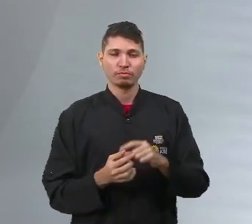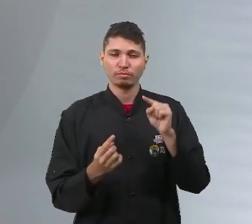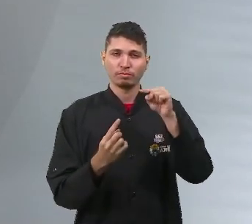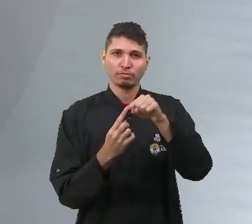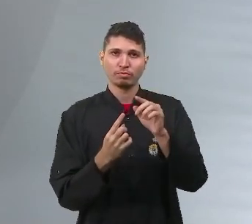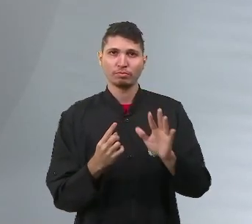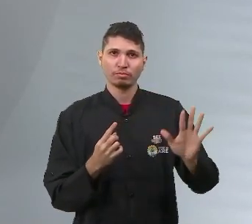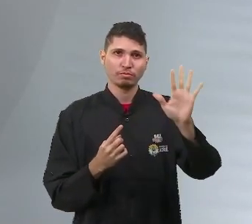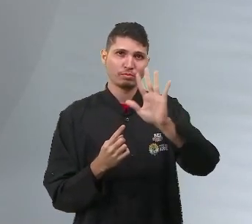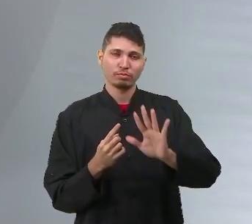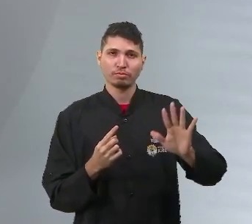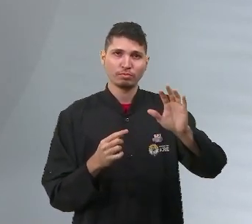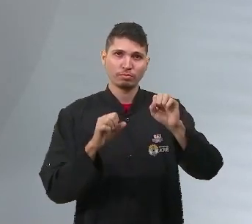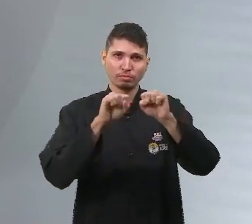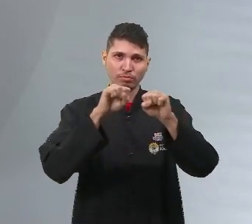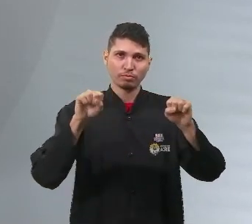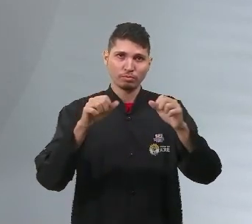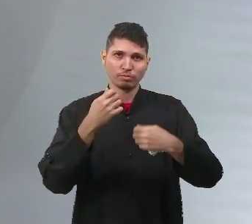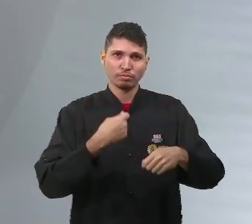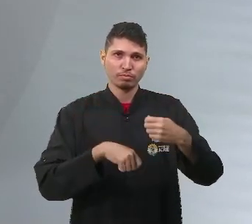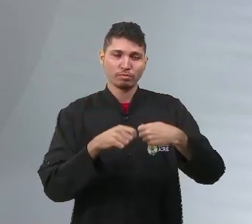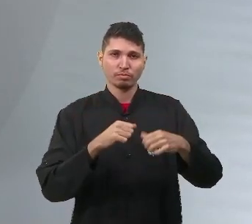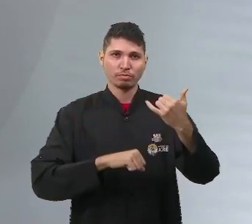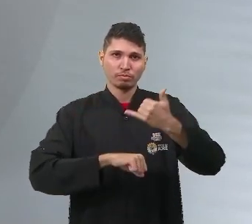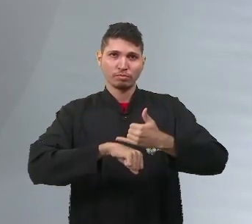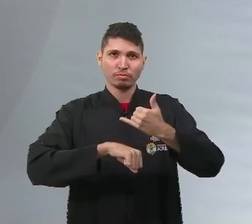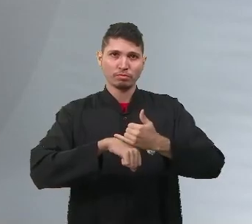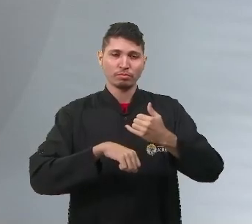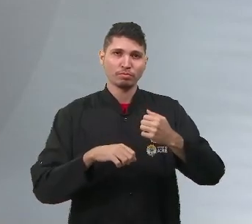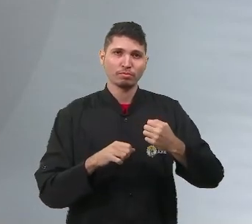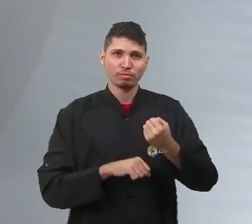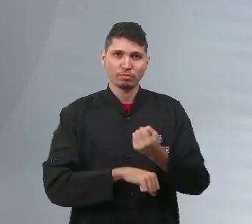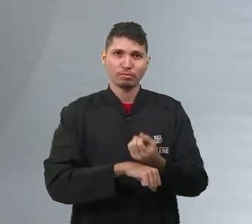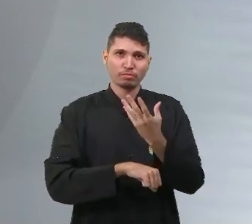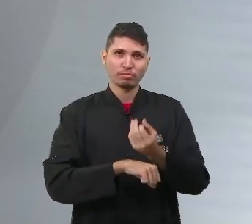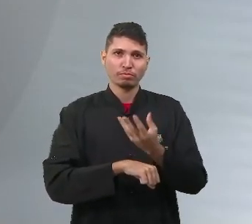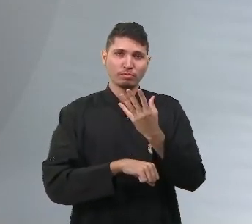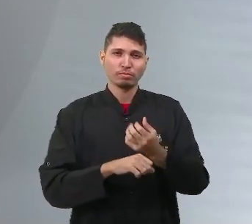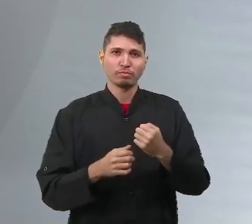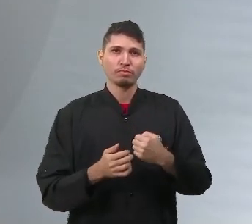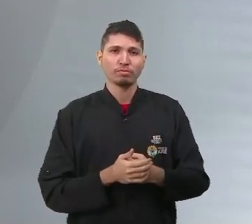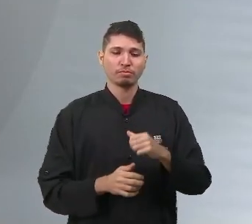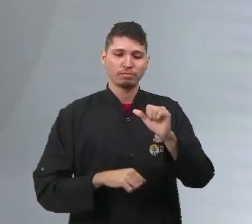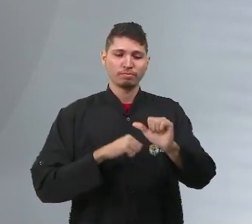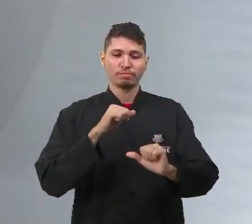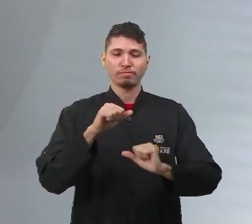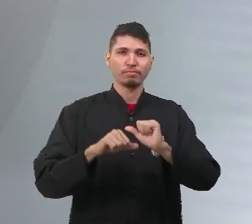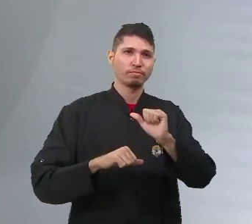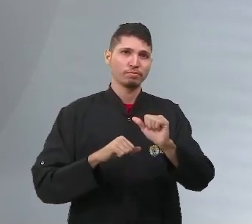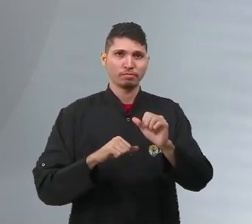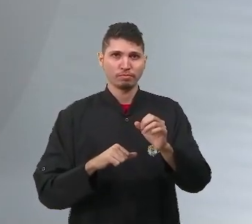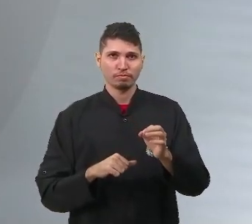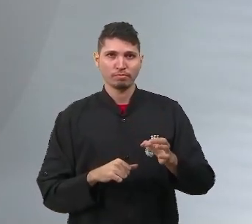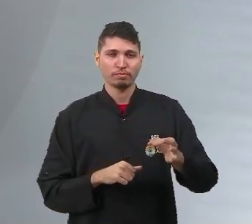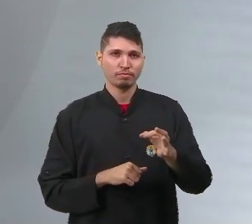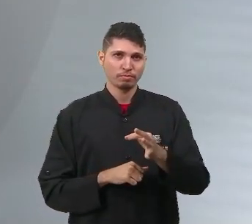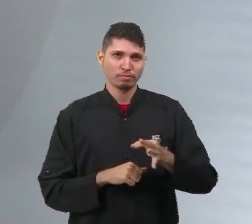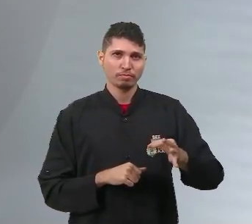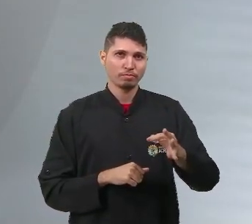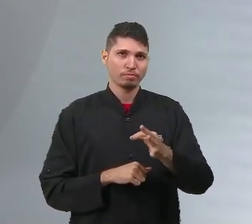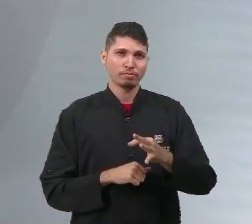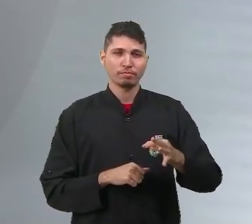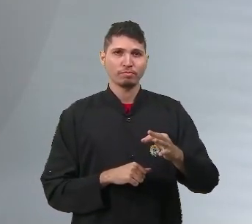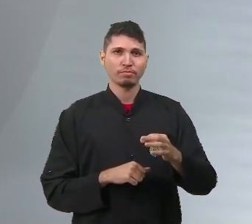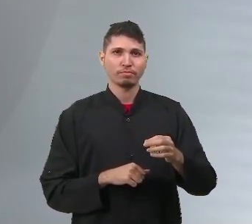do mercantilismo, que seria a obtenção de metais preciosos, justamente para utilizar como forma de troca, forma de moeda mesmo, por